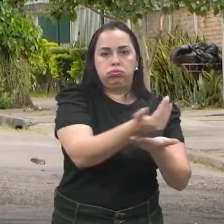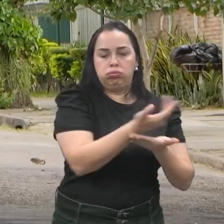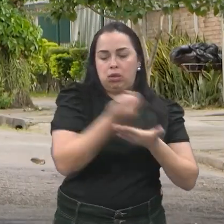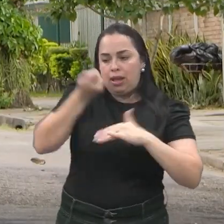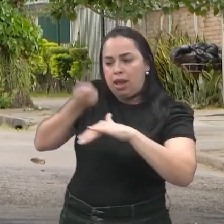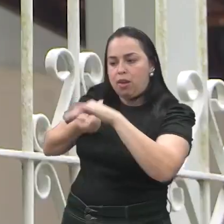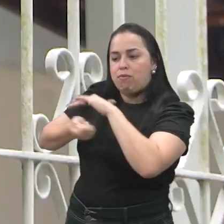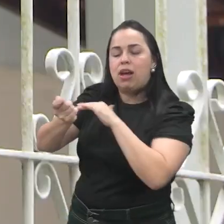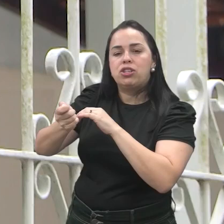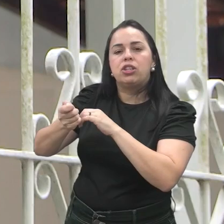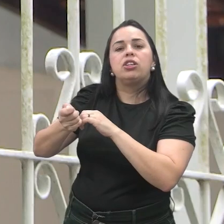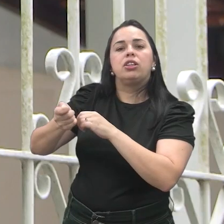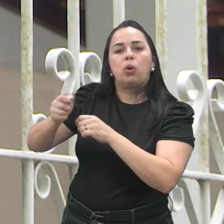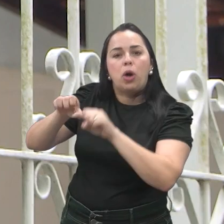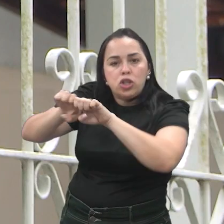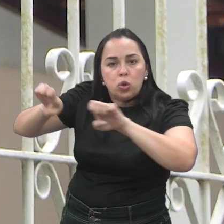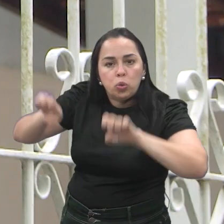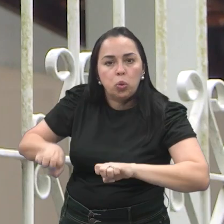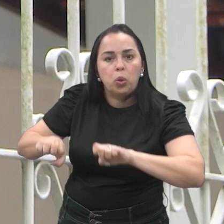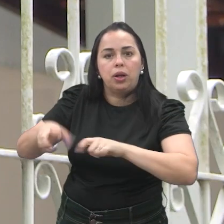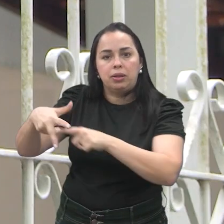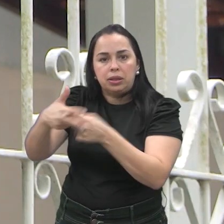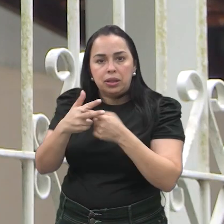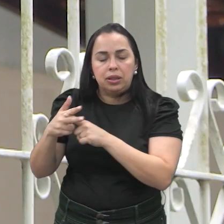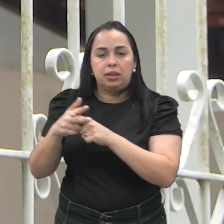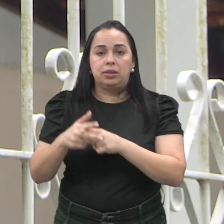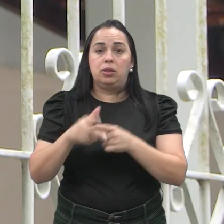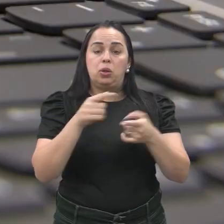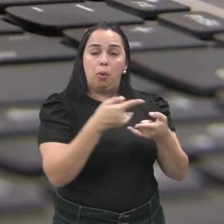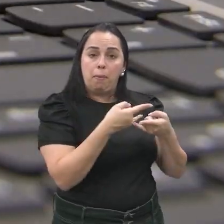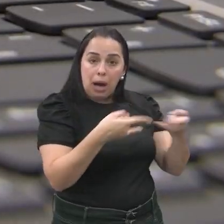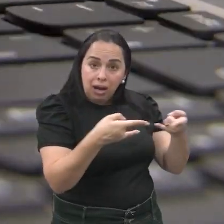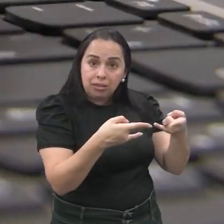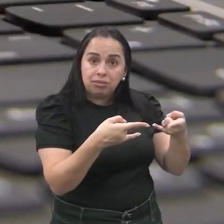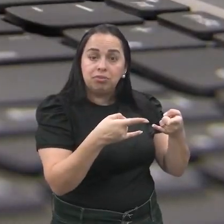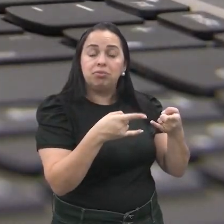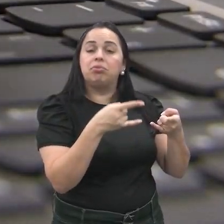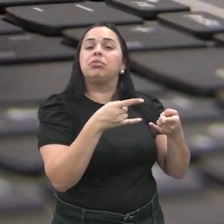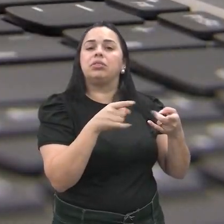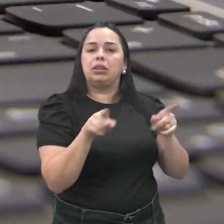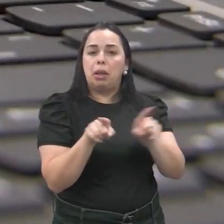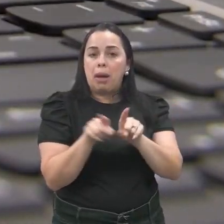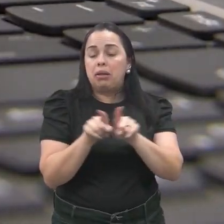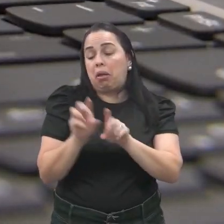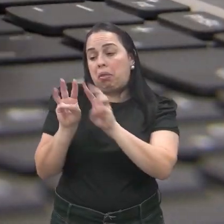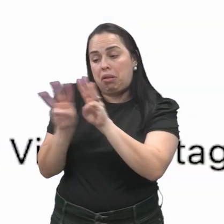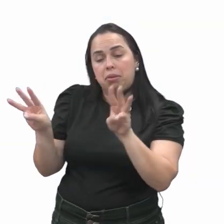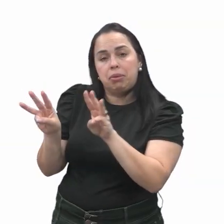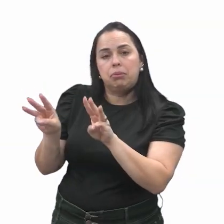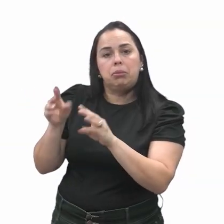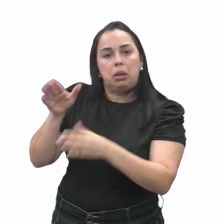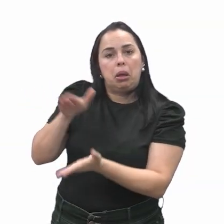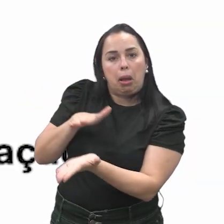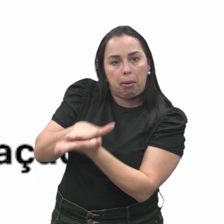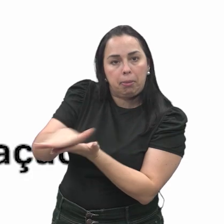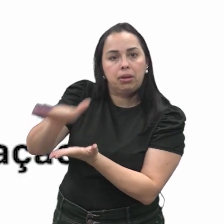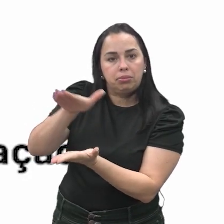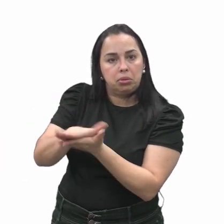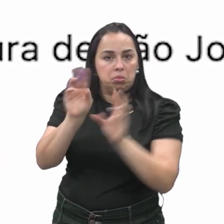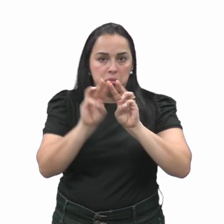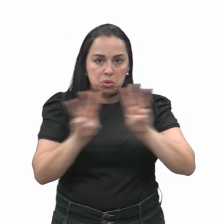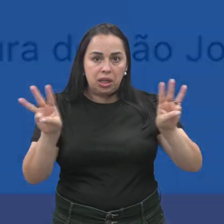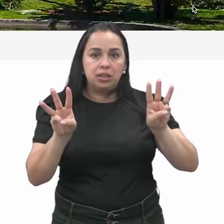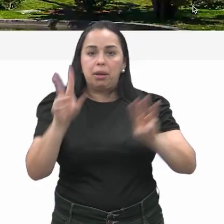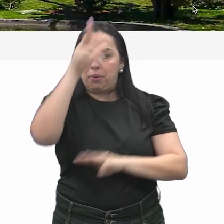infraestrutura pública. O carnê físico geralmente chega em casa, mas também pode ser emitido na internet. Basta entrar no site